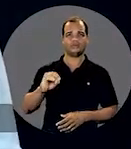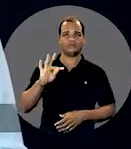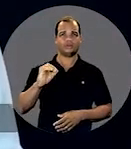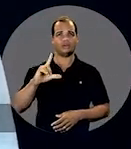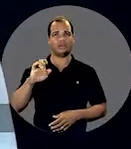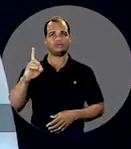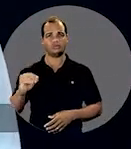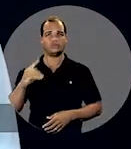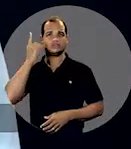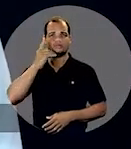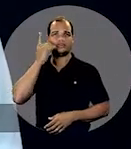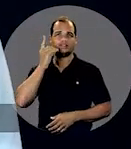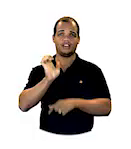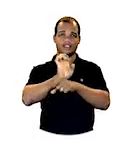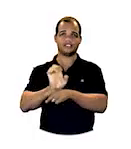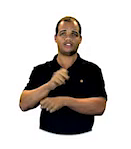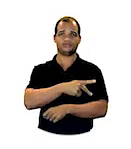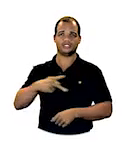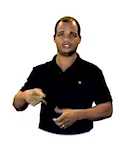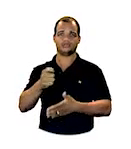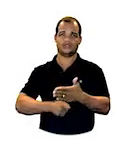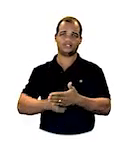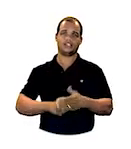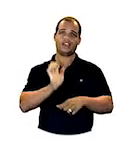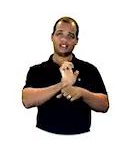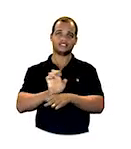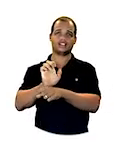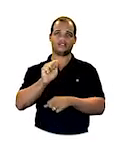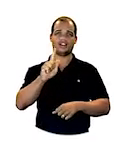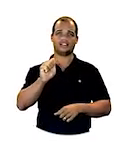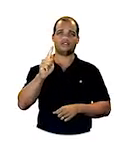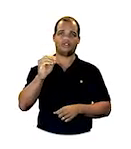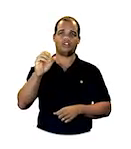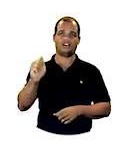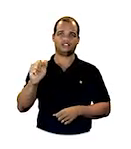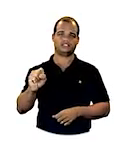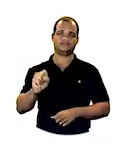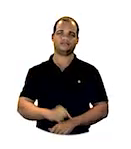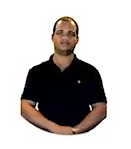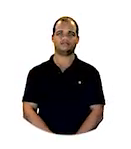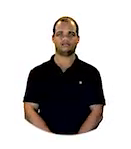estadual e presidente do PROS de Alagoas. PROS, Partido Republicano da Ordem Social.